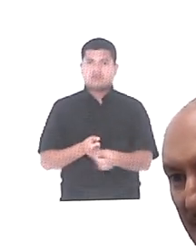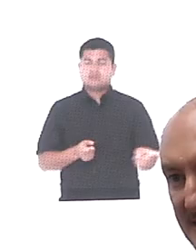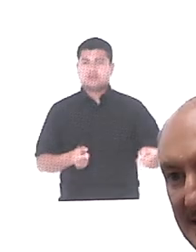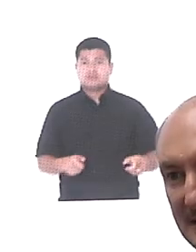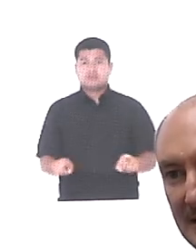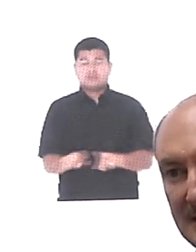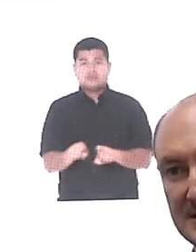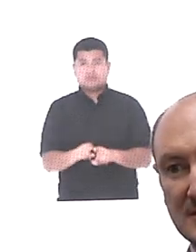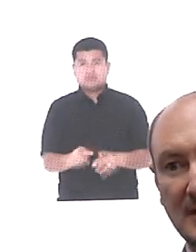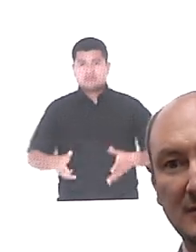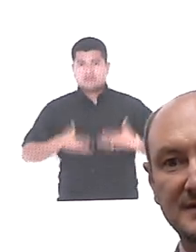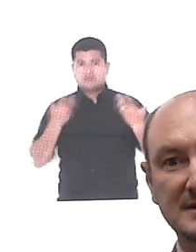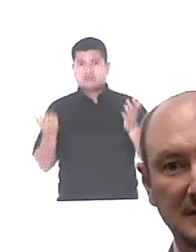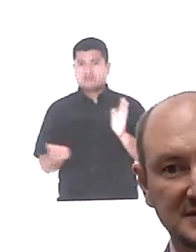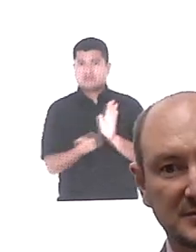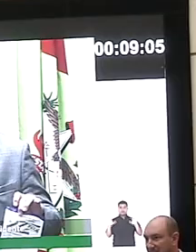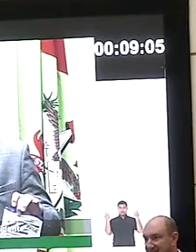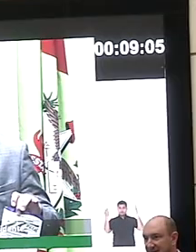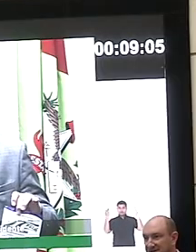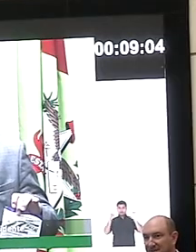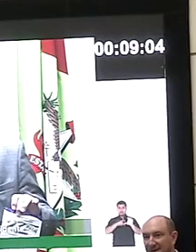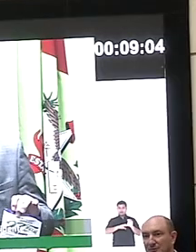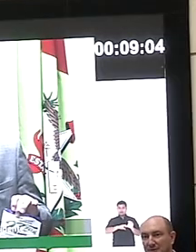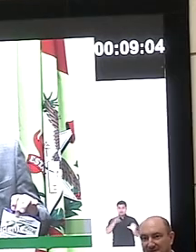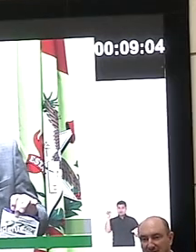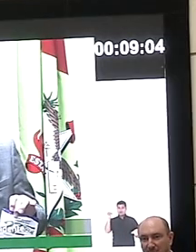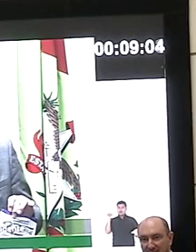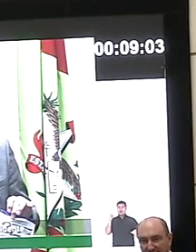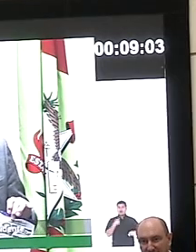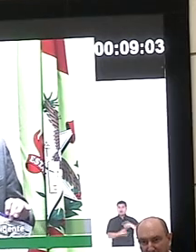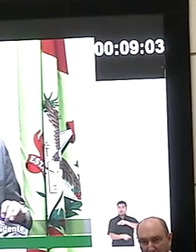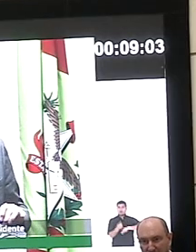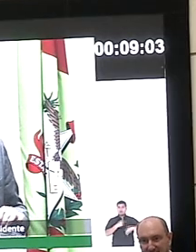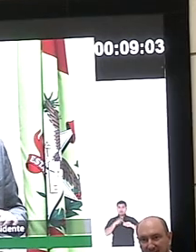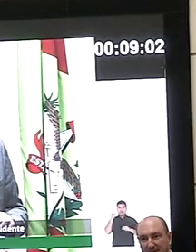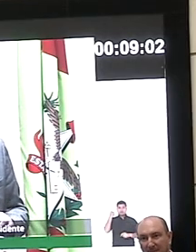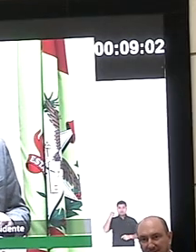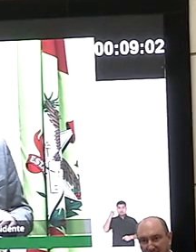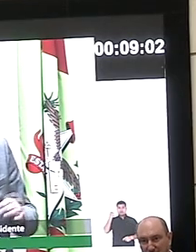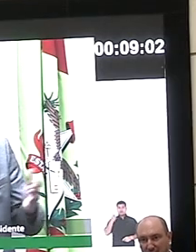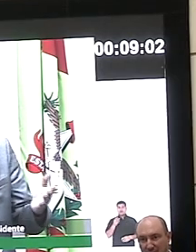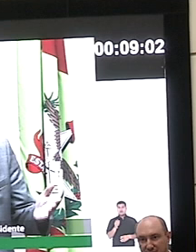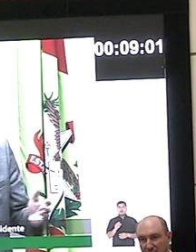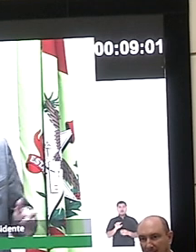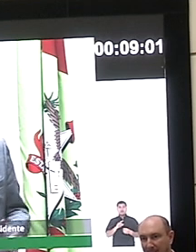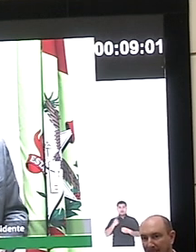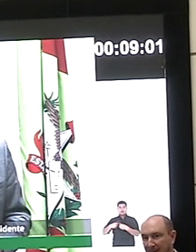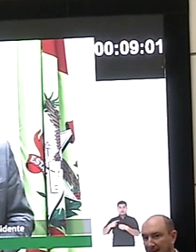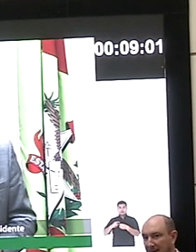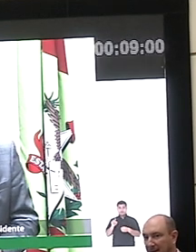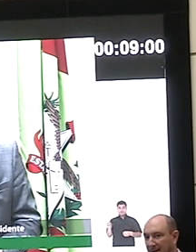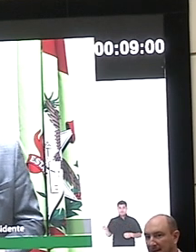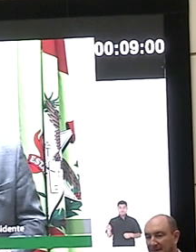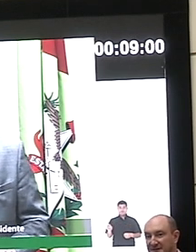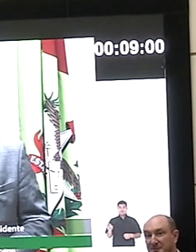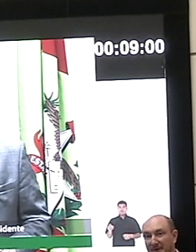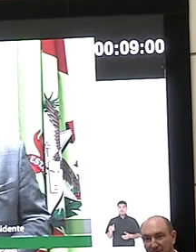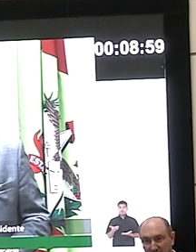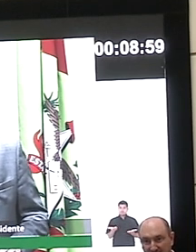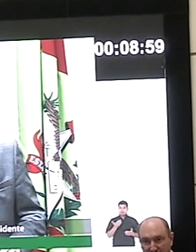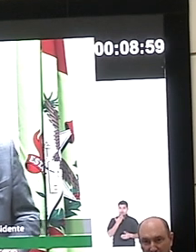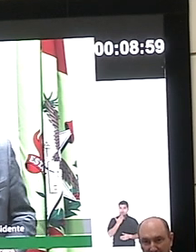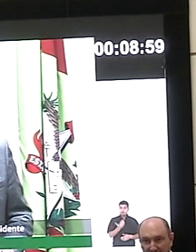regulamenta órgãos eleitorais subnacionais no grupo que será formado por representantes dos Estados Unidos Venezuela